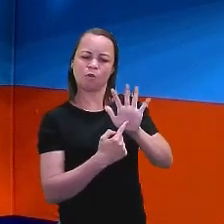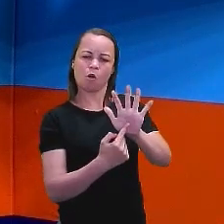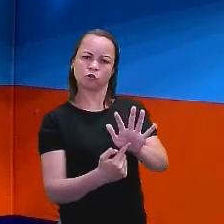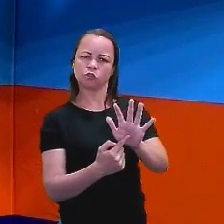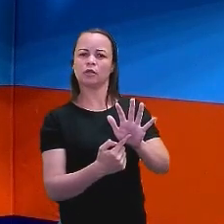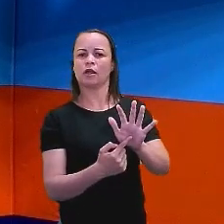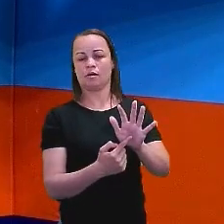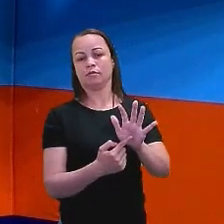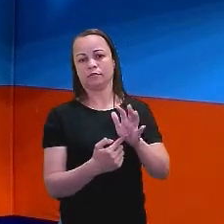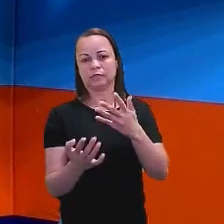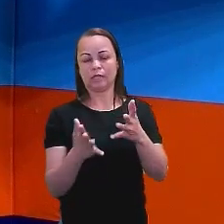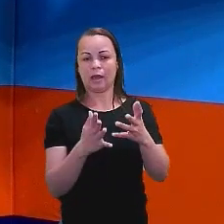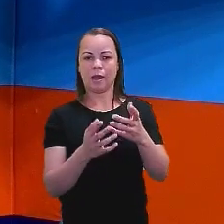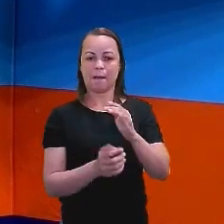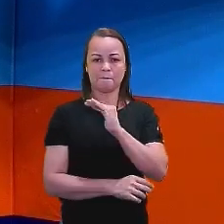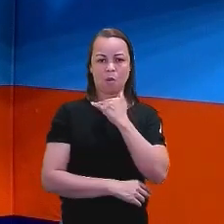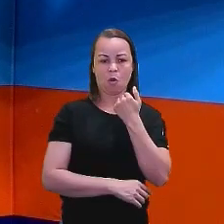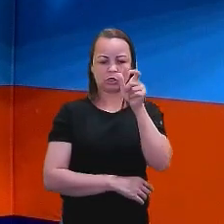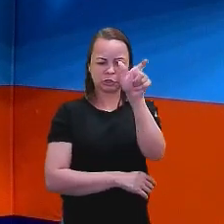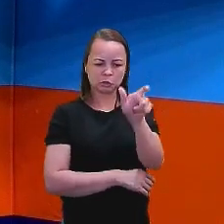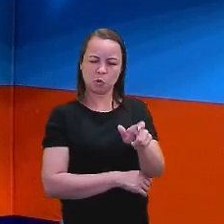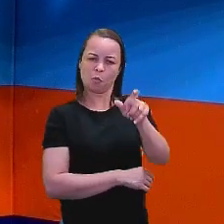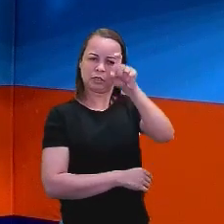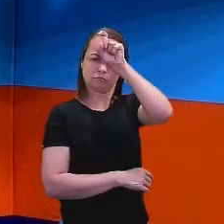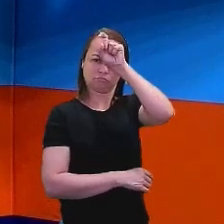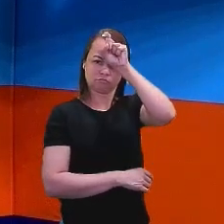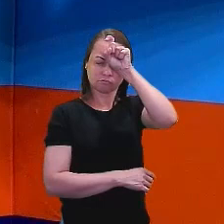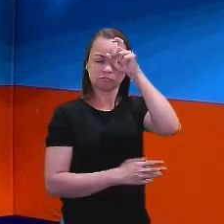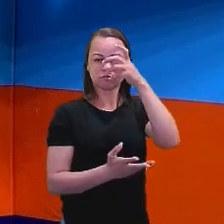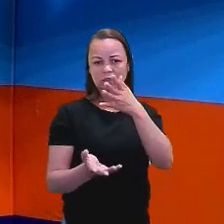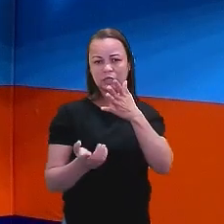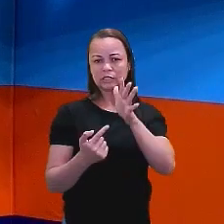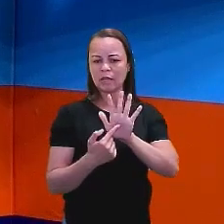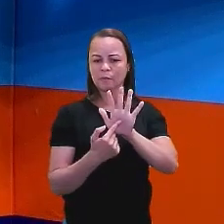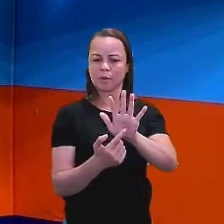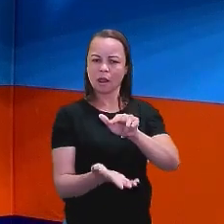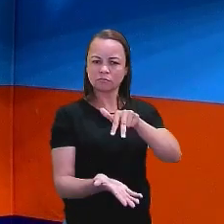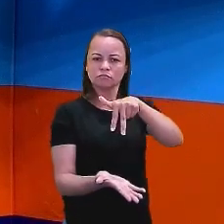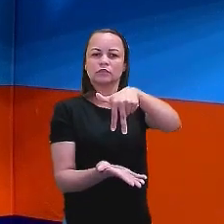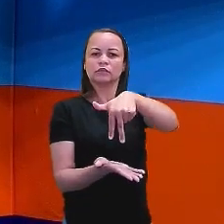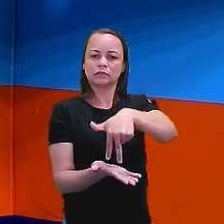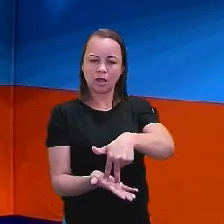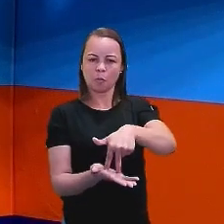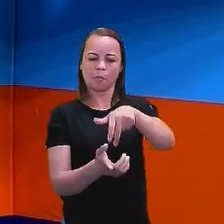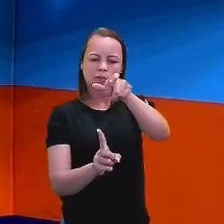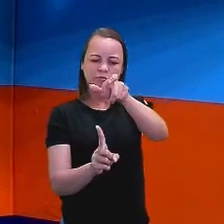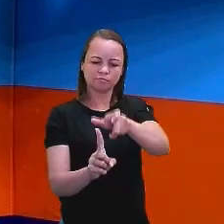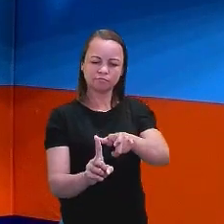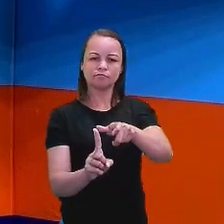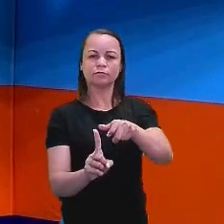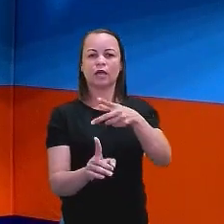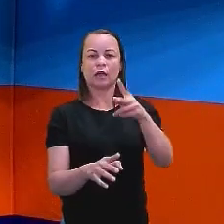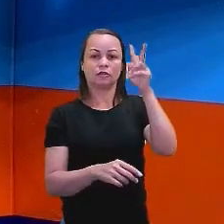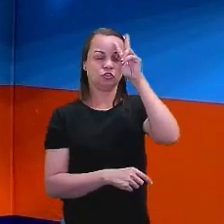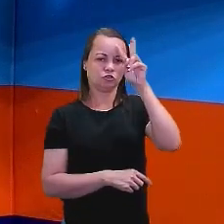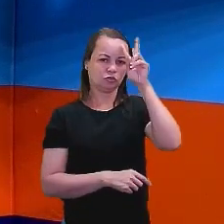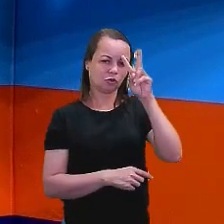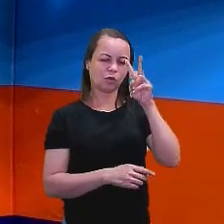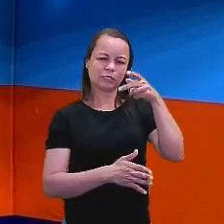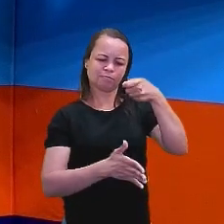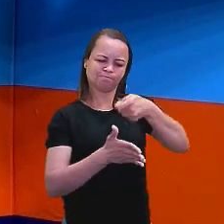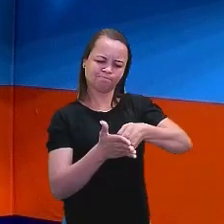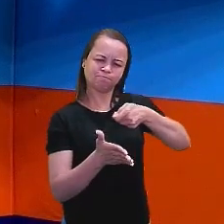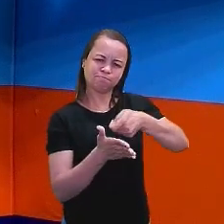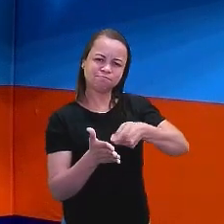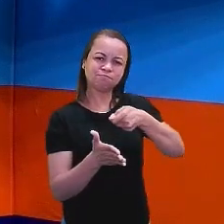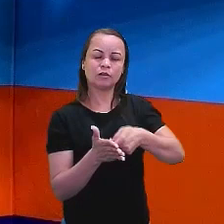do Zumbi como forma de apresentar um personagem histórico que representou a resistência